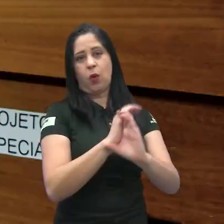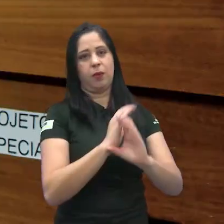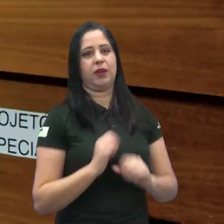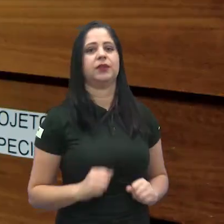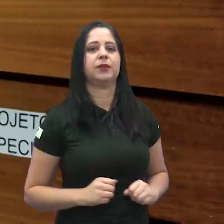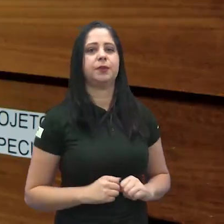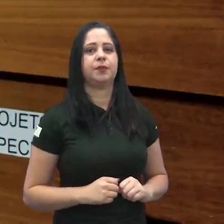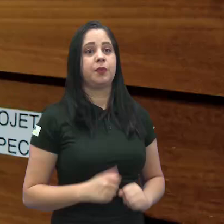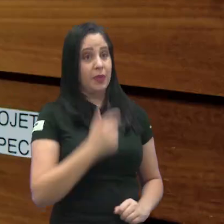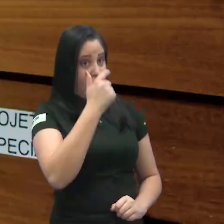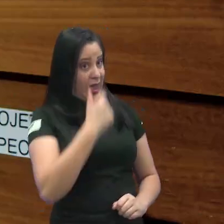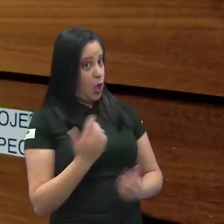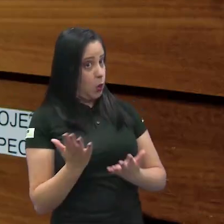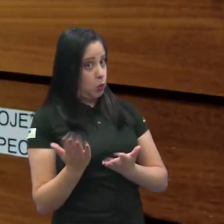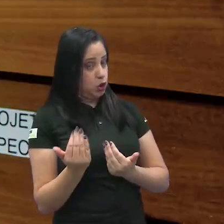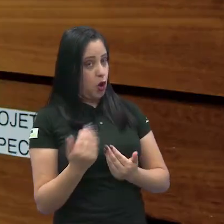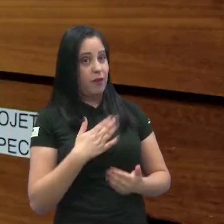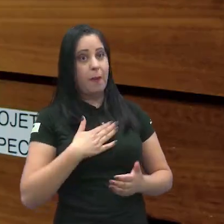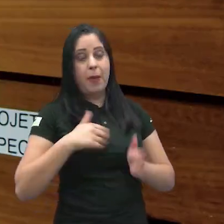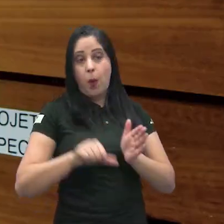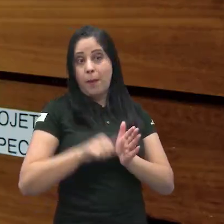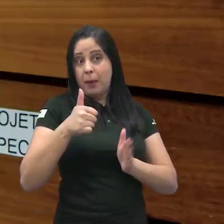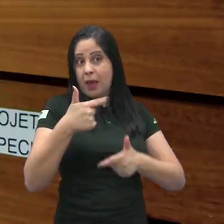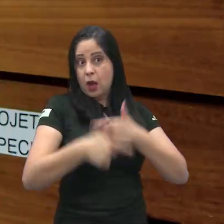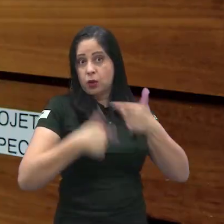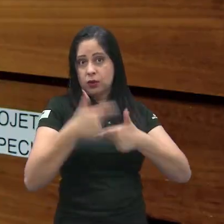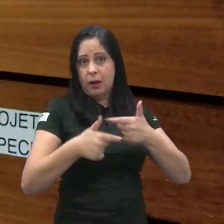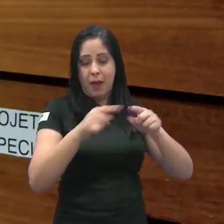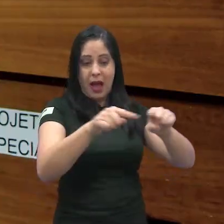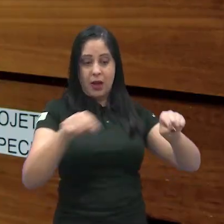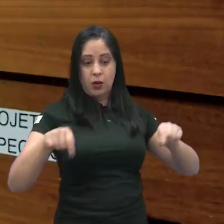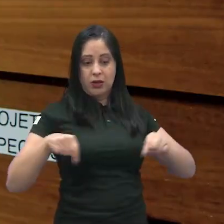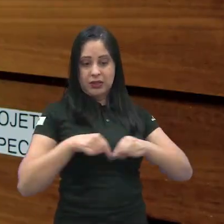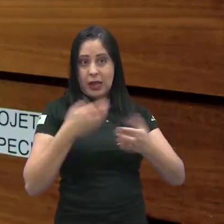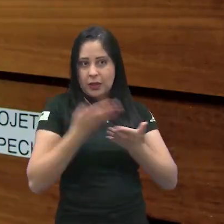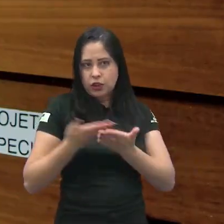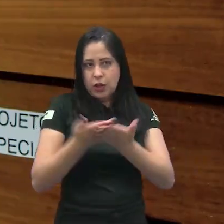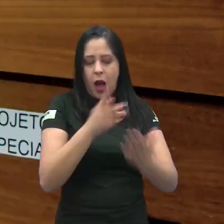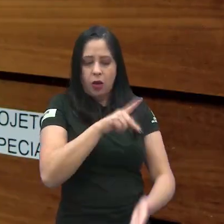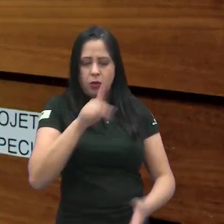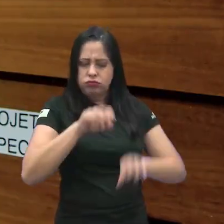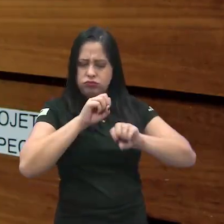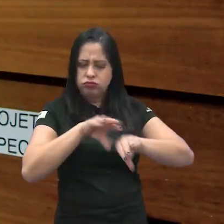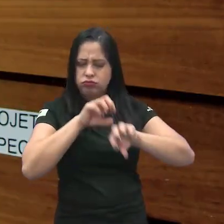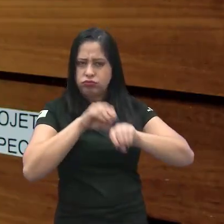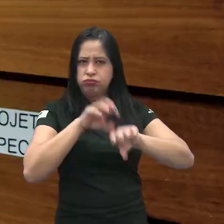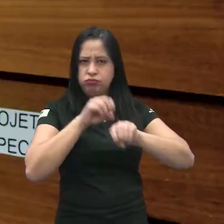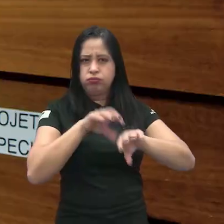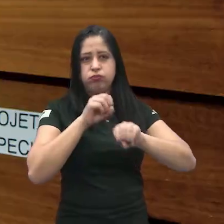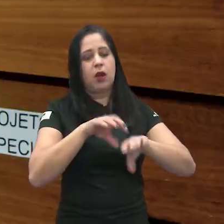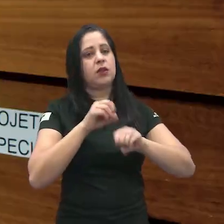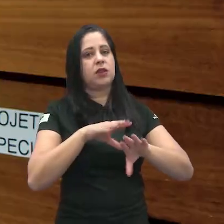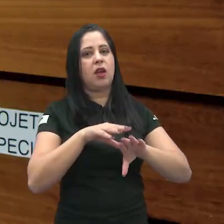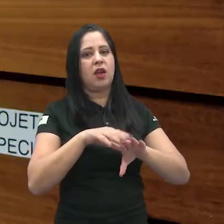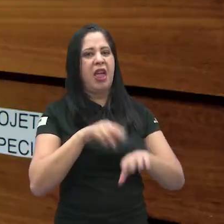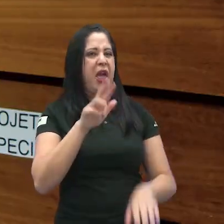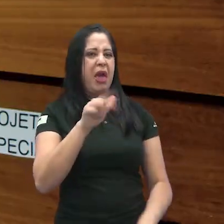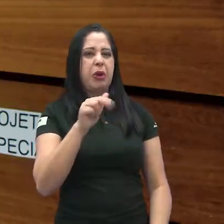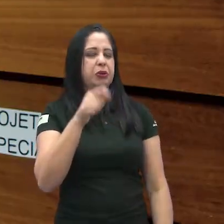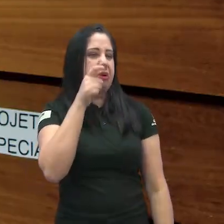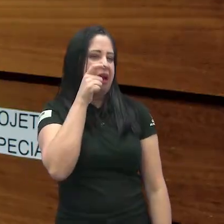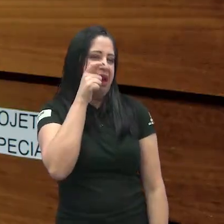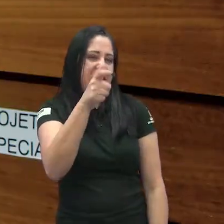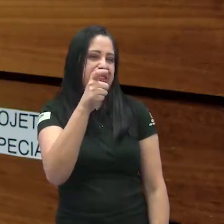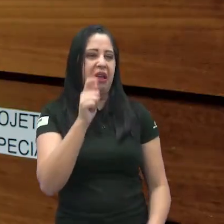Desde novinha, o meu primeiro trabalho foi em sala de aula. Eu trabalhei 8 anos em sala de aula. Eu sempre fui da sala e nunca tive interesse em conhecer